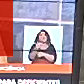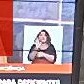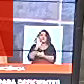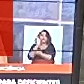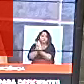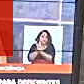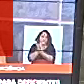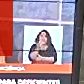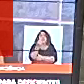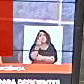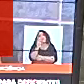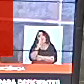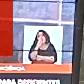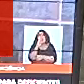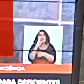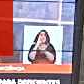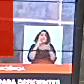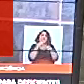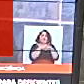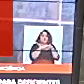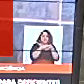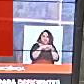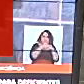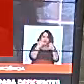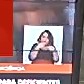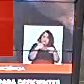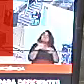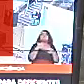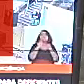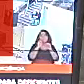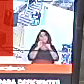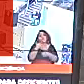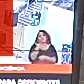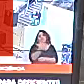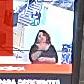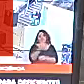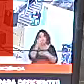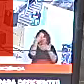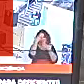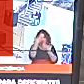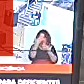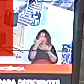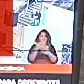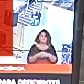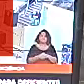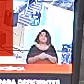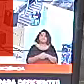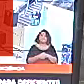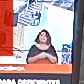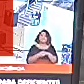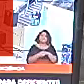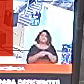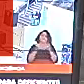que se mostrar necessário. Então é isso, obrigado. Obrigado, doutor Estevam.